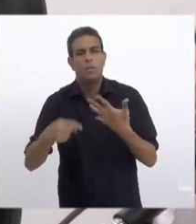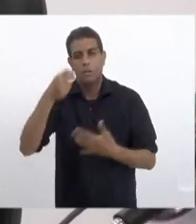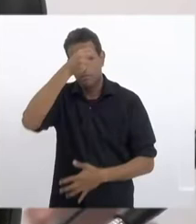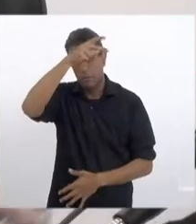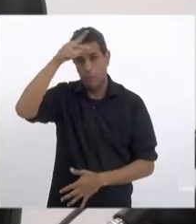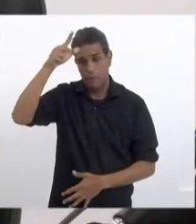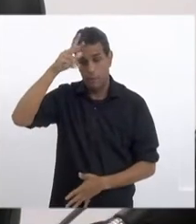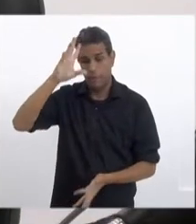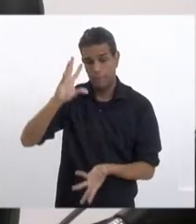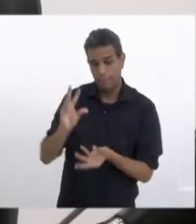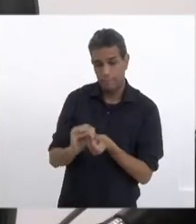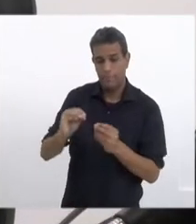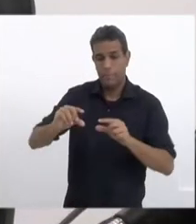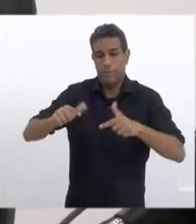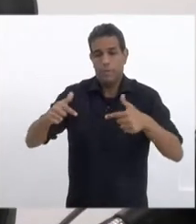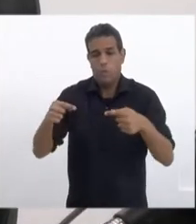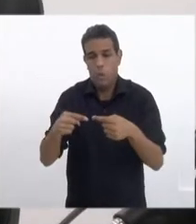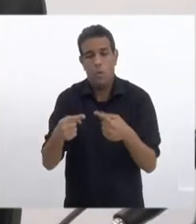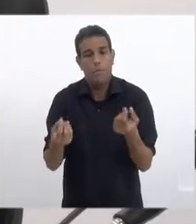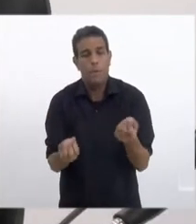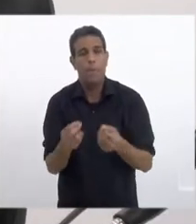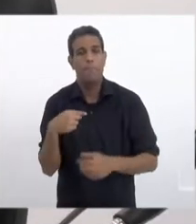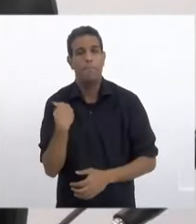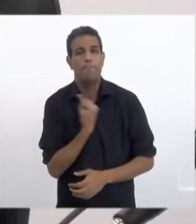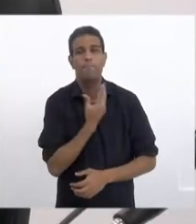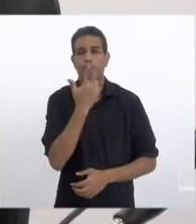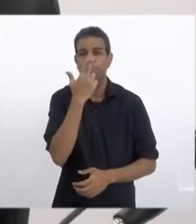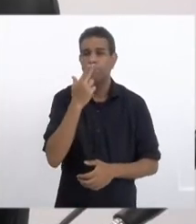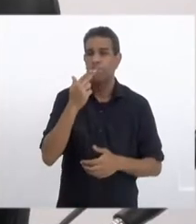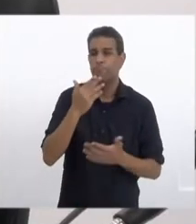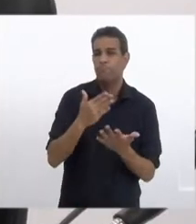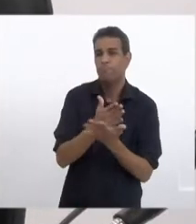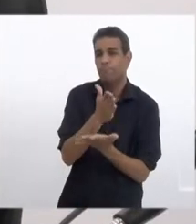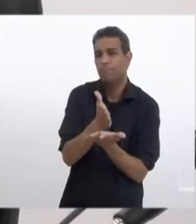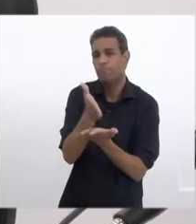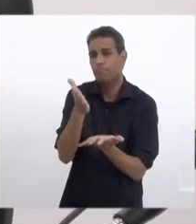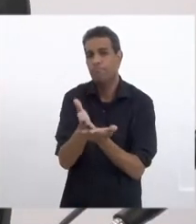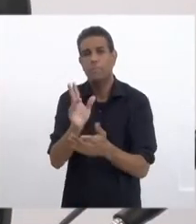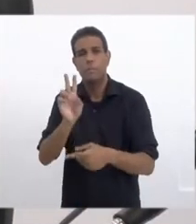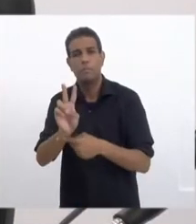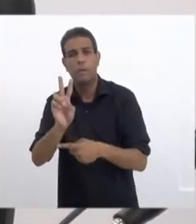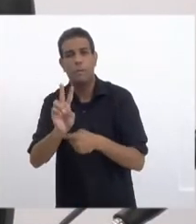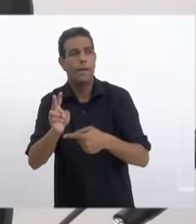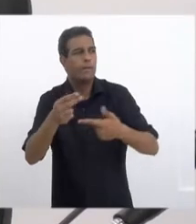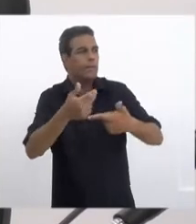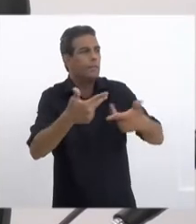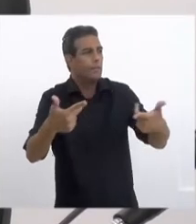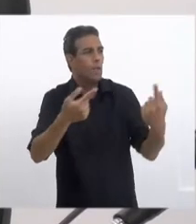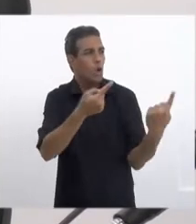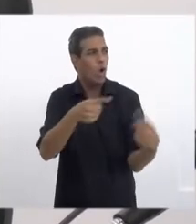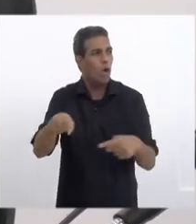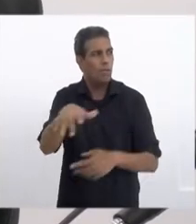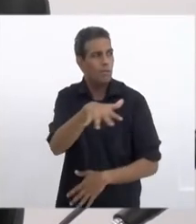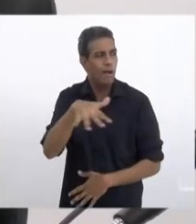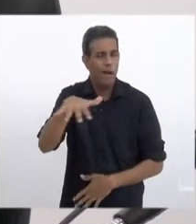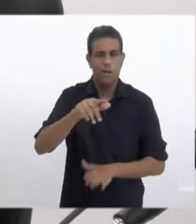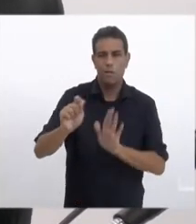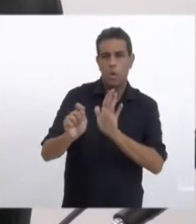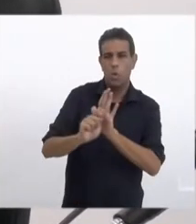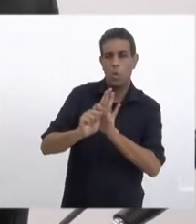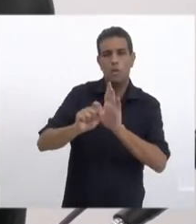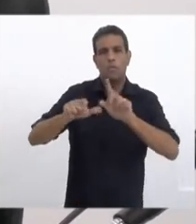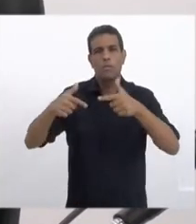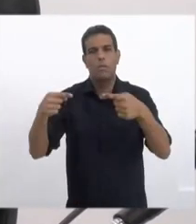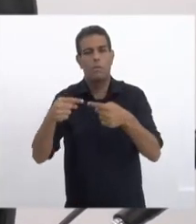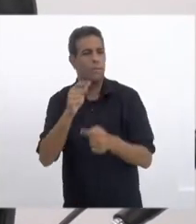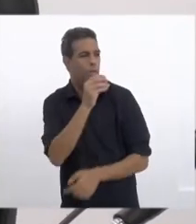prefeituras, enfim, com os agentes políticos e aqueles que atuam nas pontas, né, na prevenção do combate ao uso de drogas e álcool e